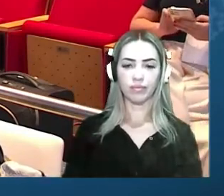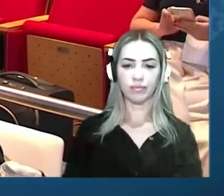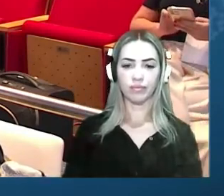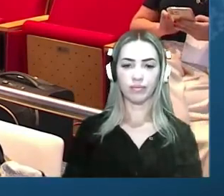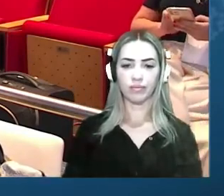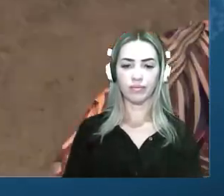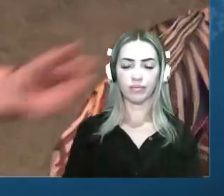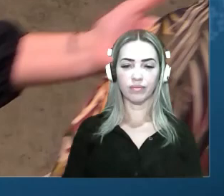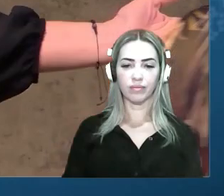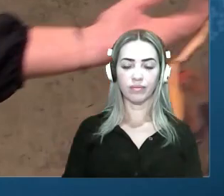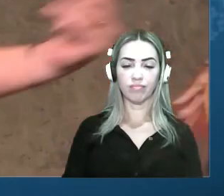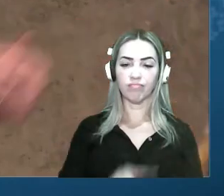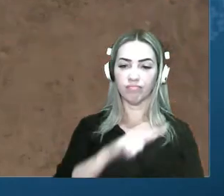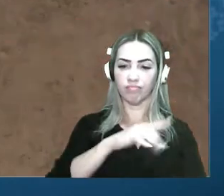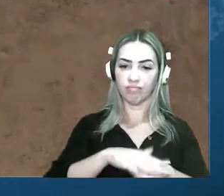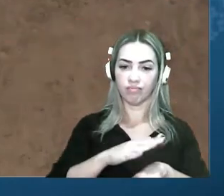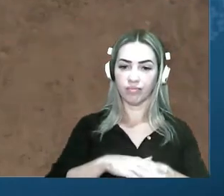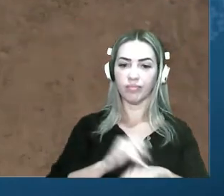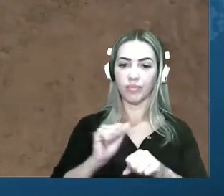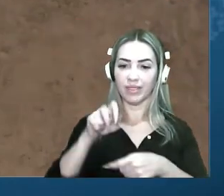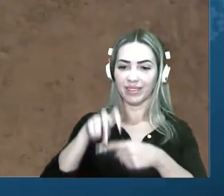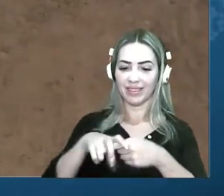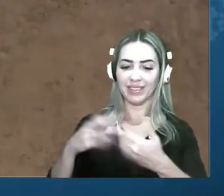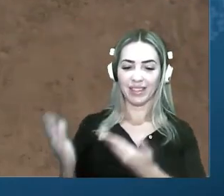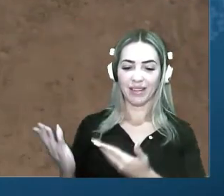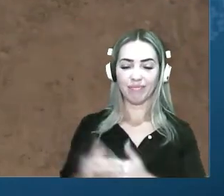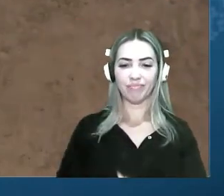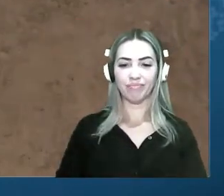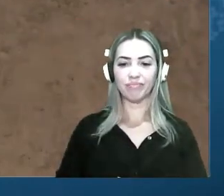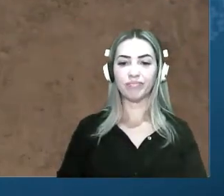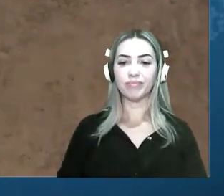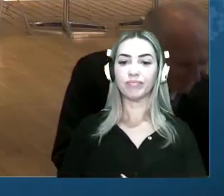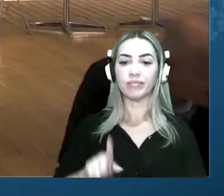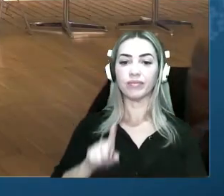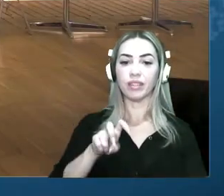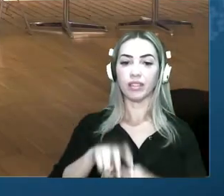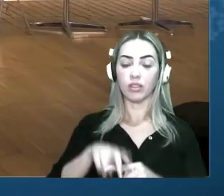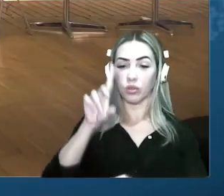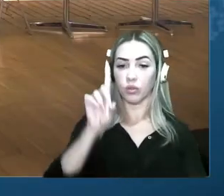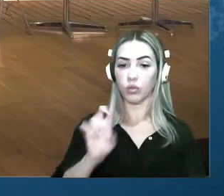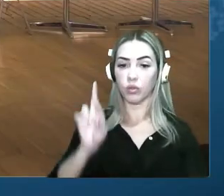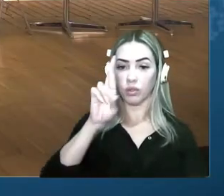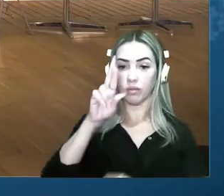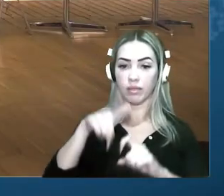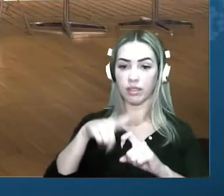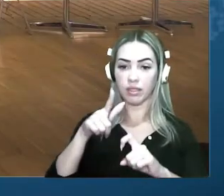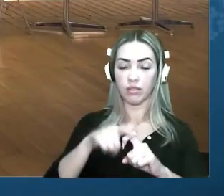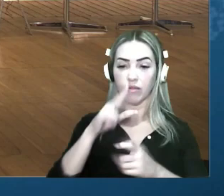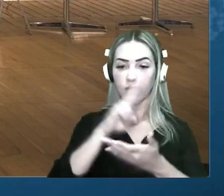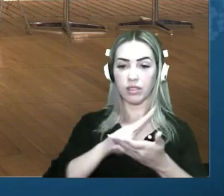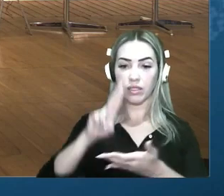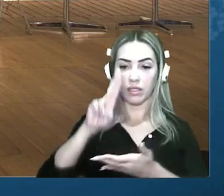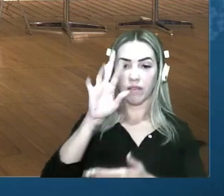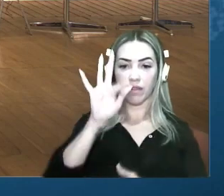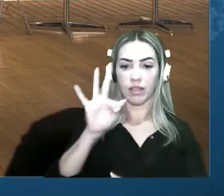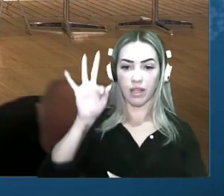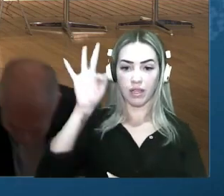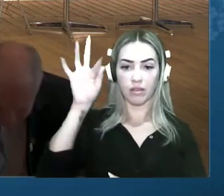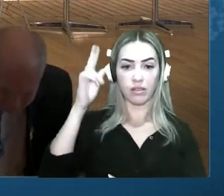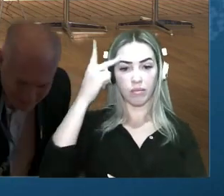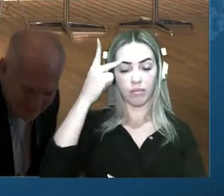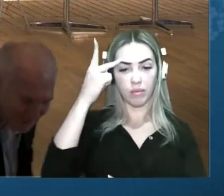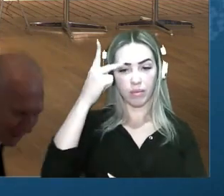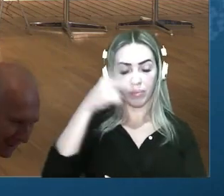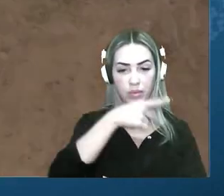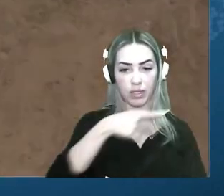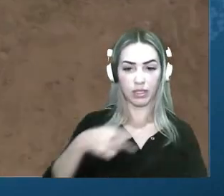Ela é doutora... Pode sentar, por favor. Ela é doutora em Medicina pela Universidade Federal de São Paulo, é presidente da Sociedade